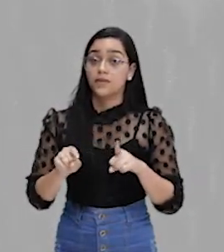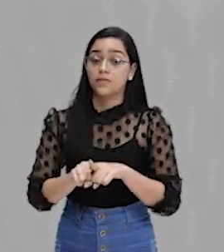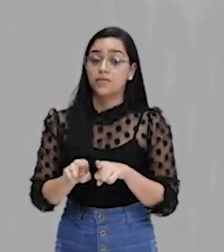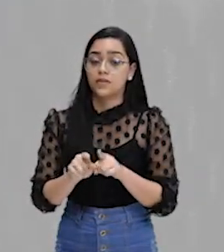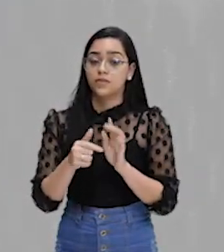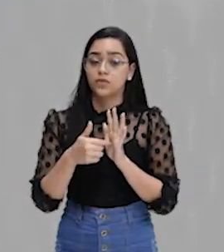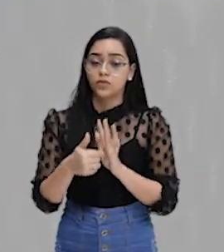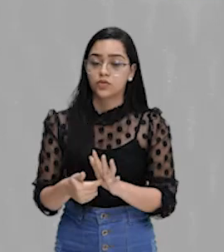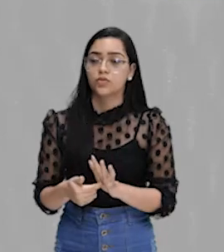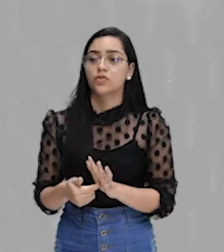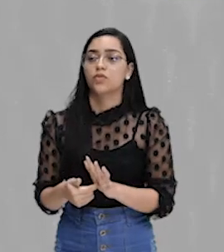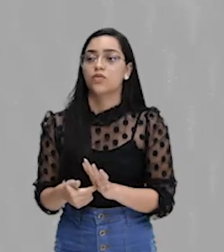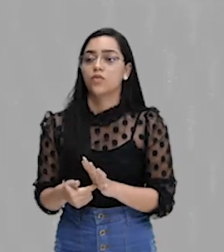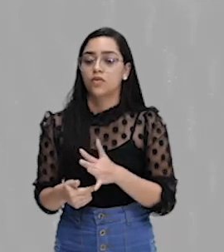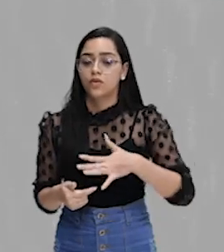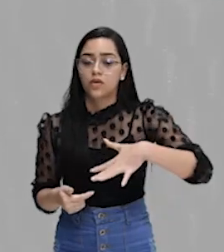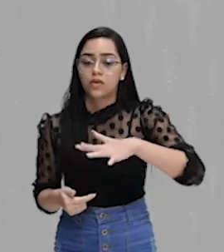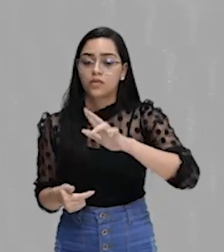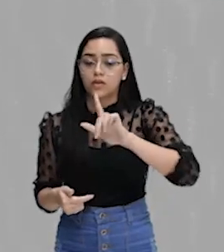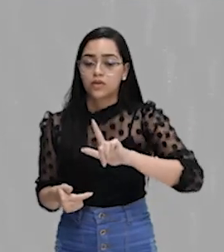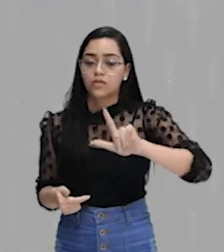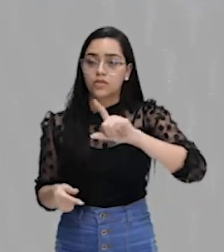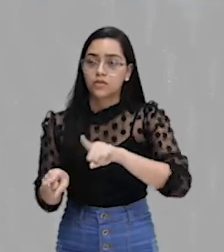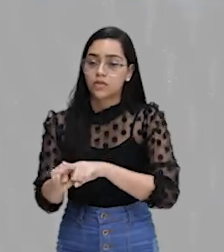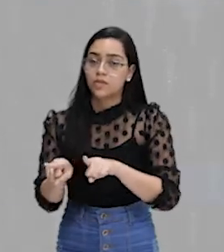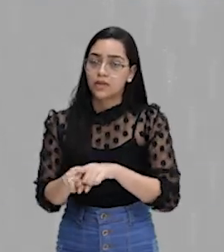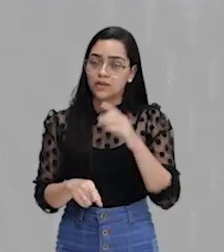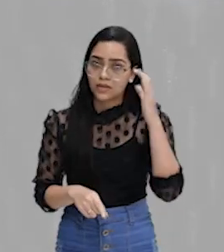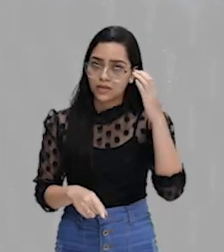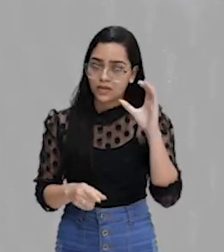destacou também no campo da literatura e no campo